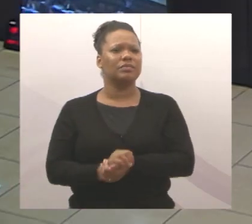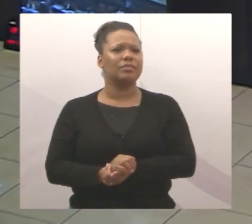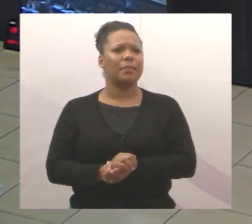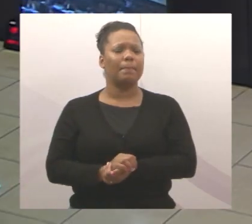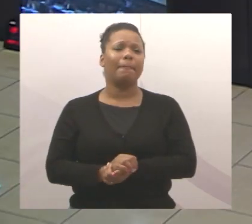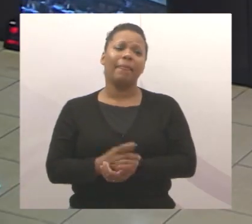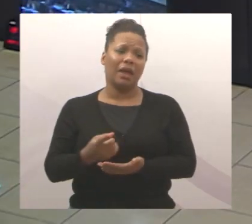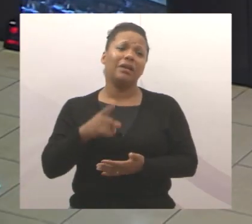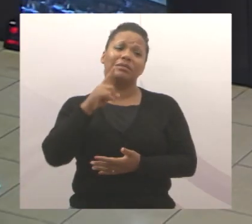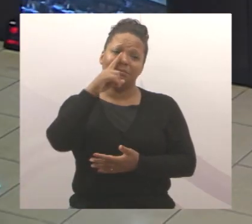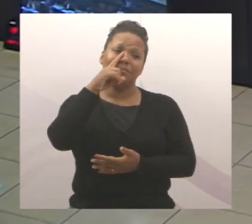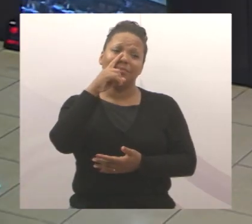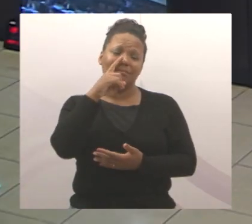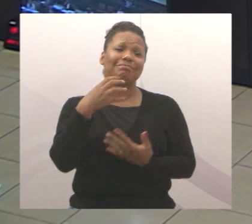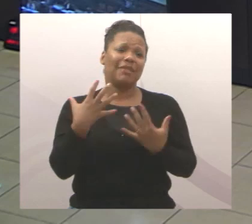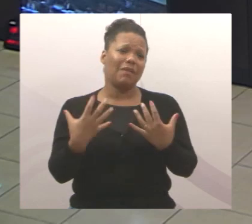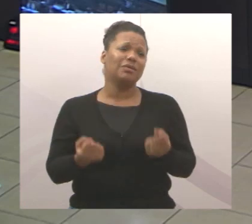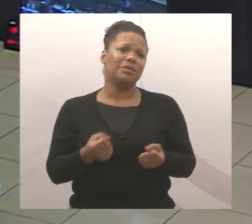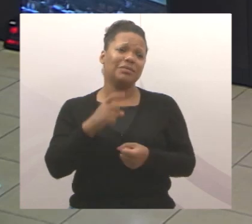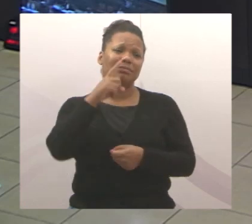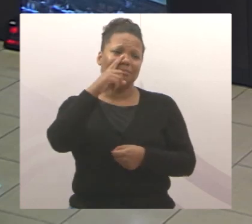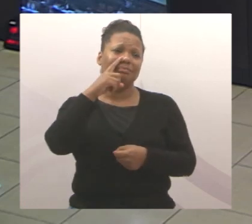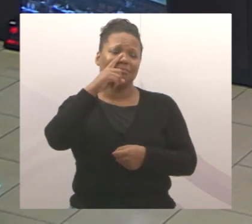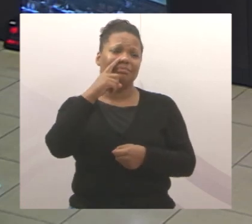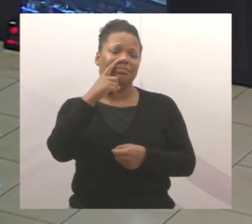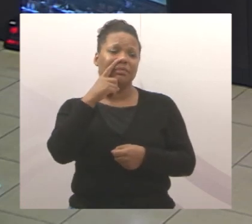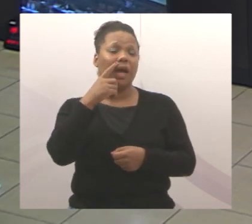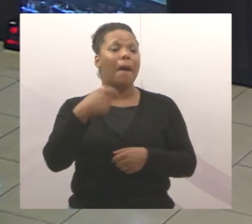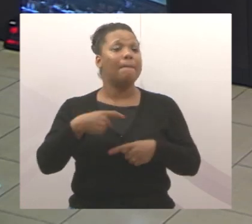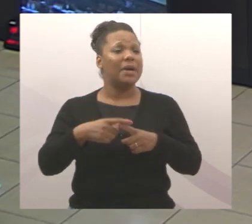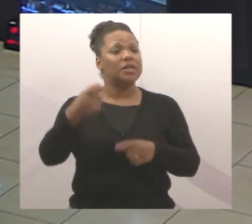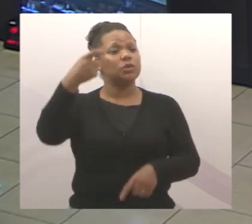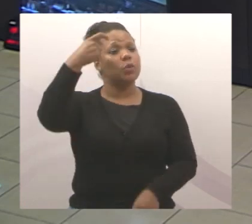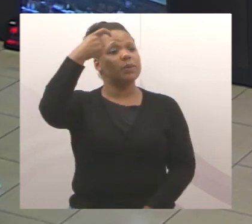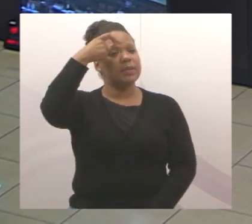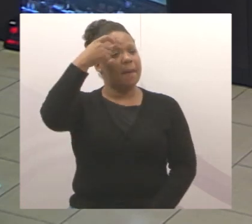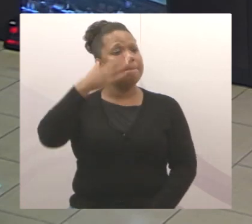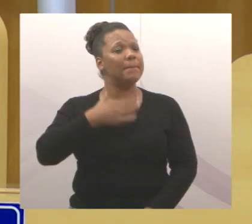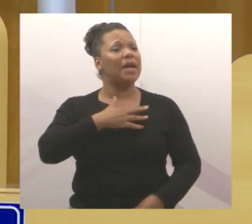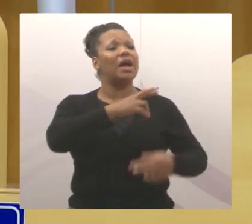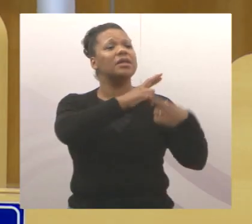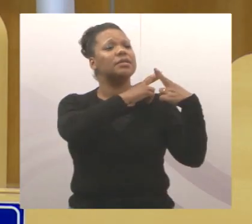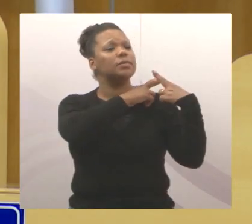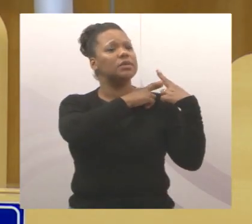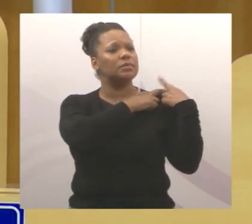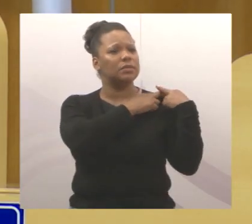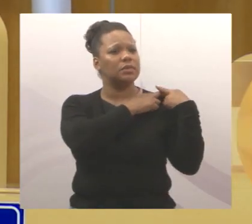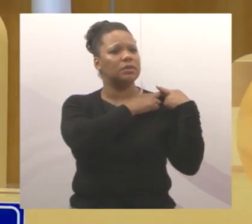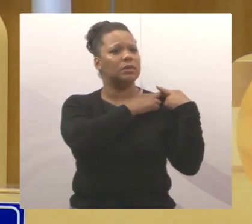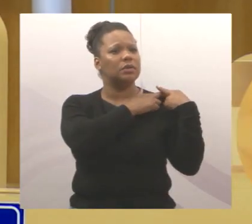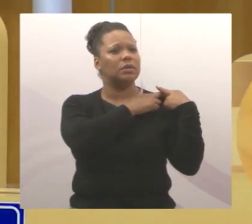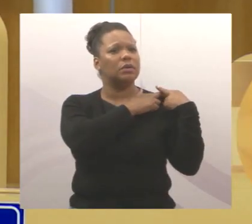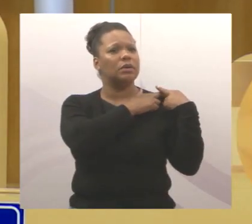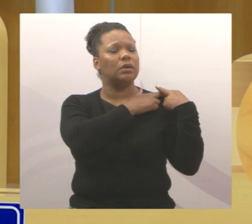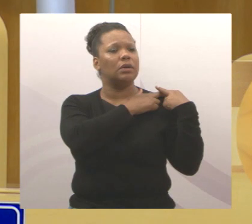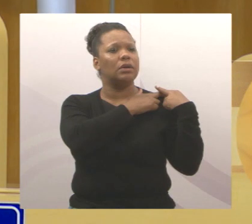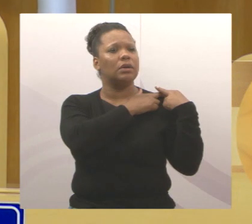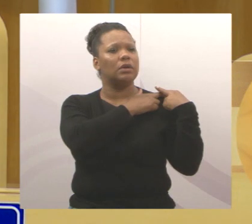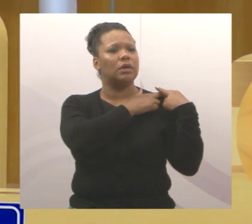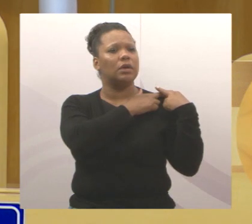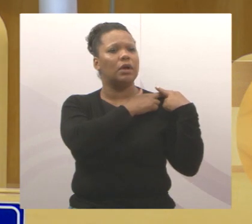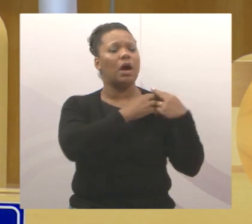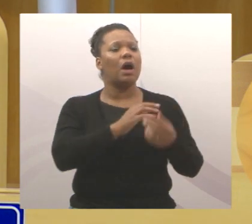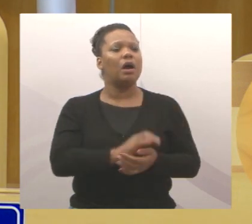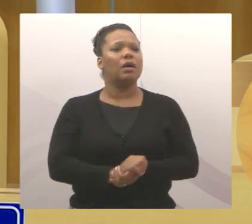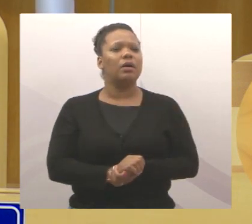Assumir risco, mas consciente da minha responsabilidade. O princípio da